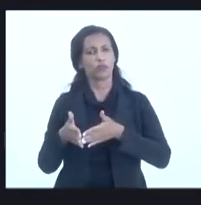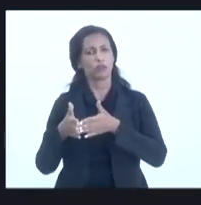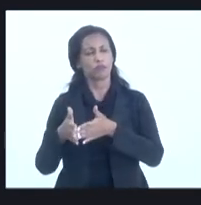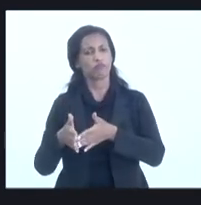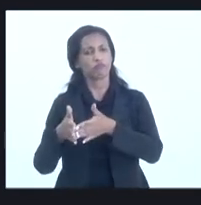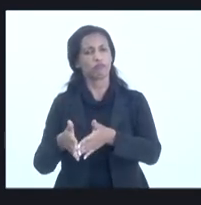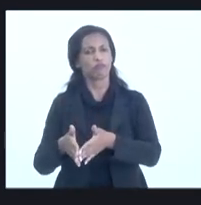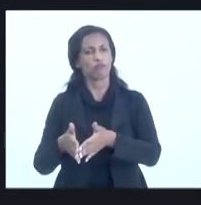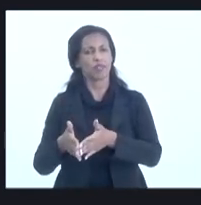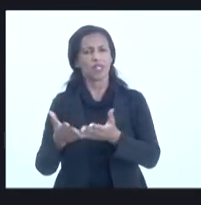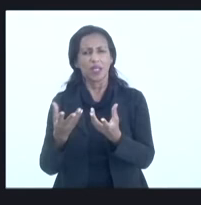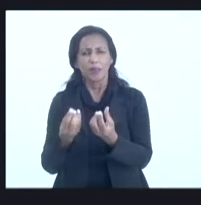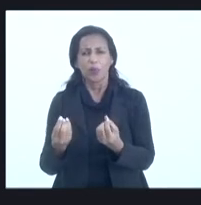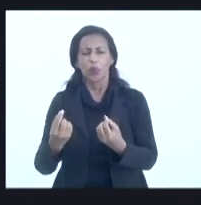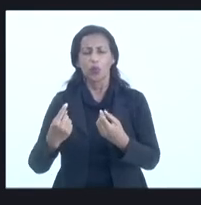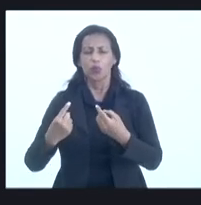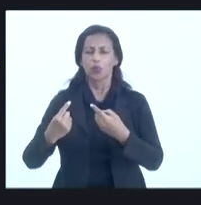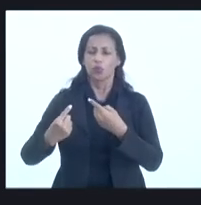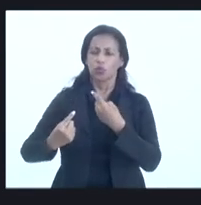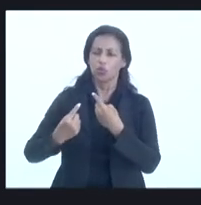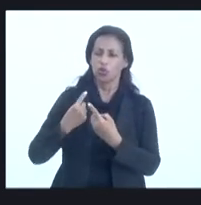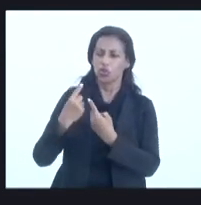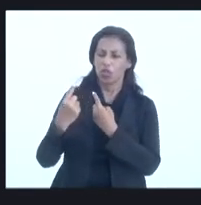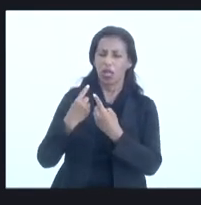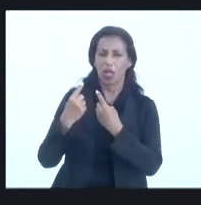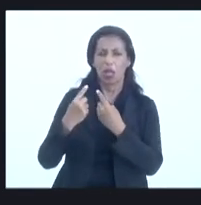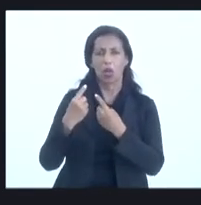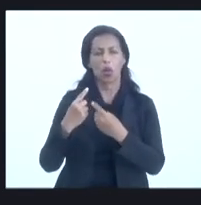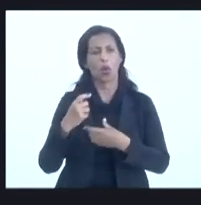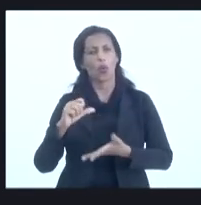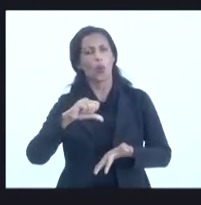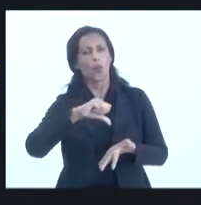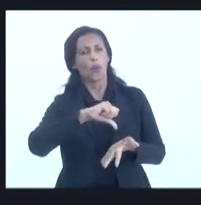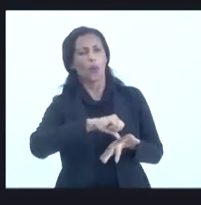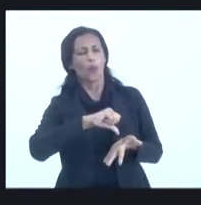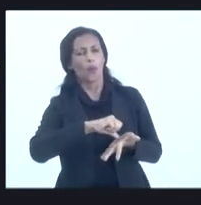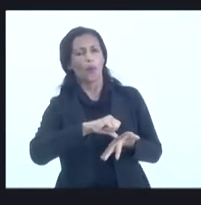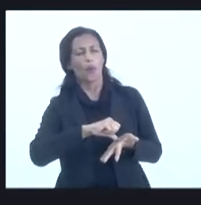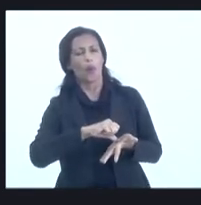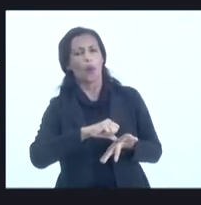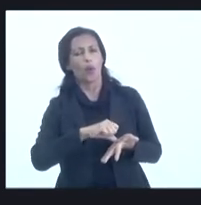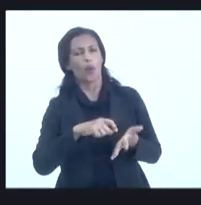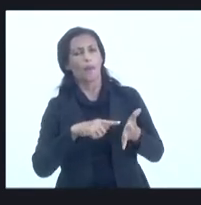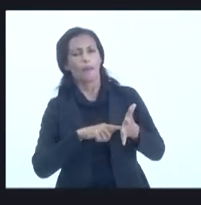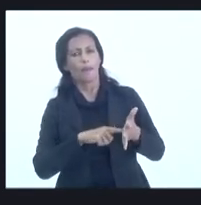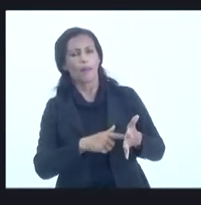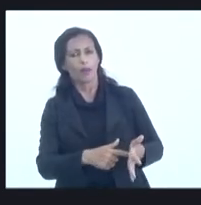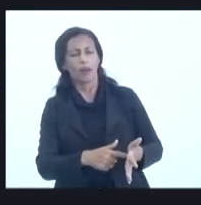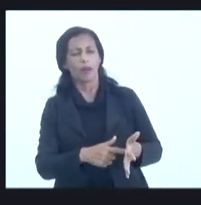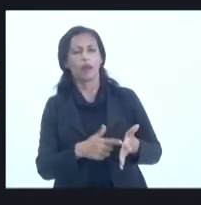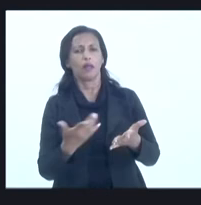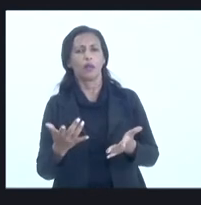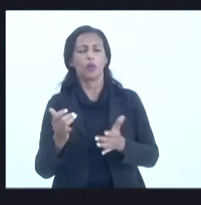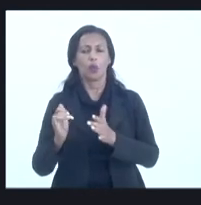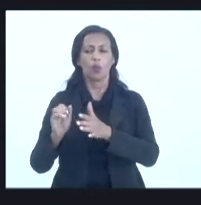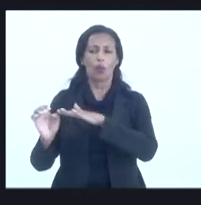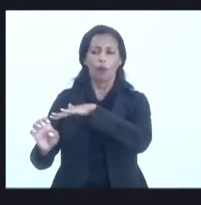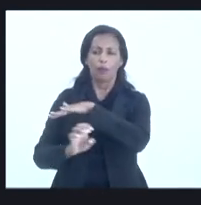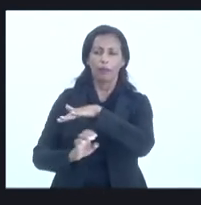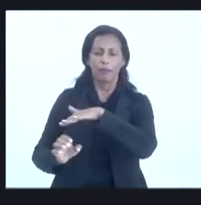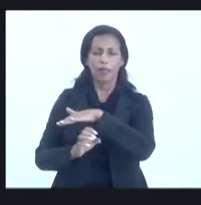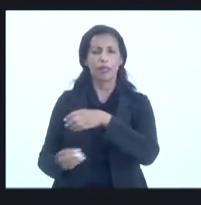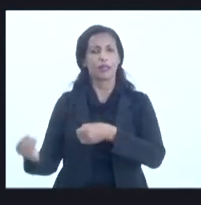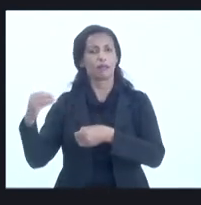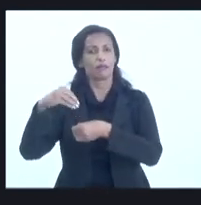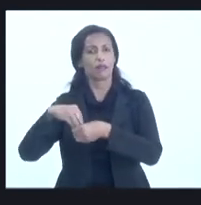que muito dialoga com o polo metal-mecânico, com a siderúrgica que aí está sediada no município de Volta